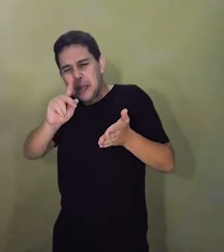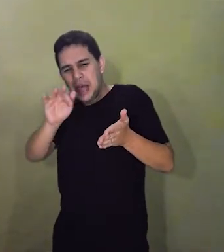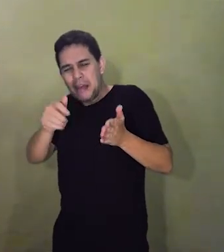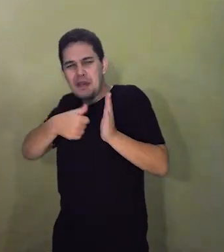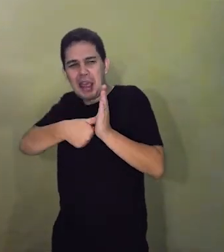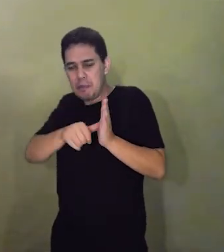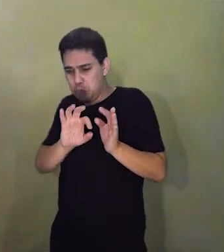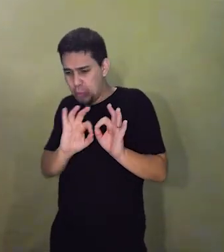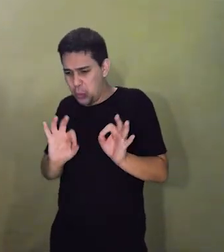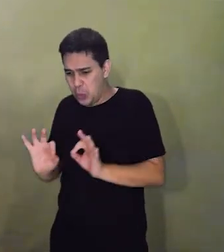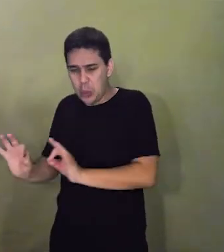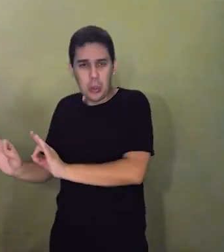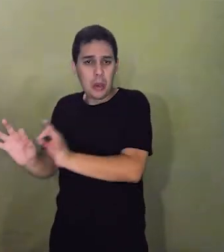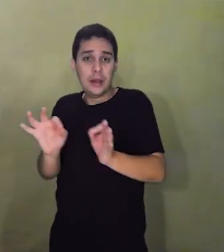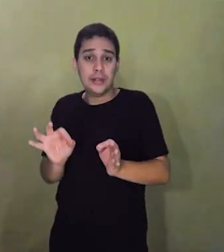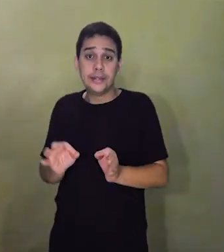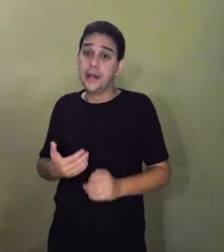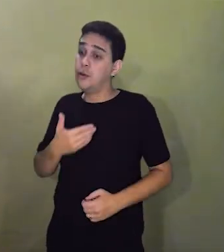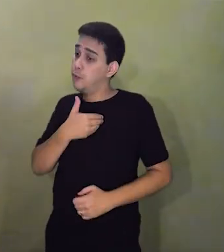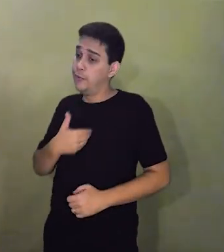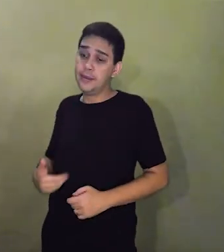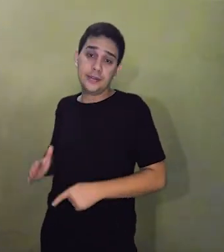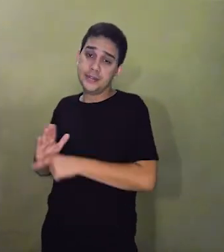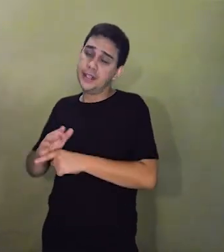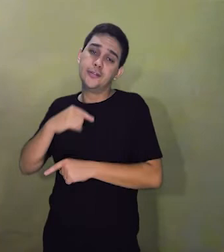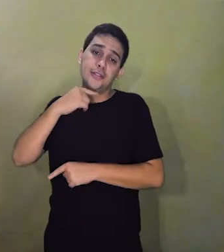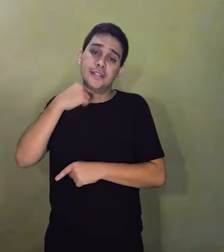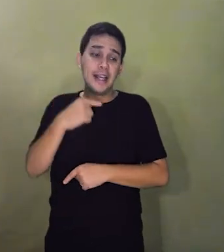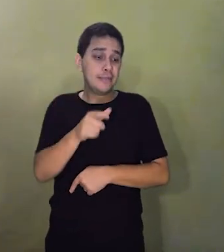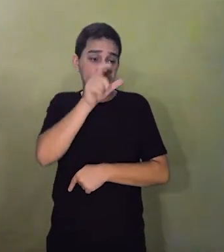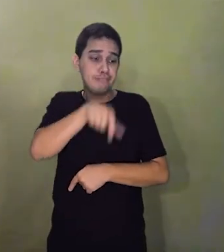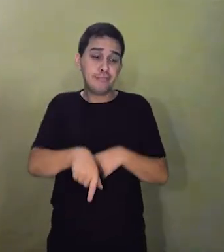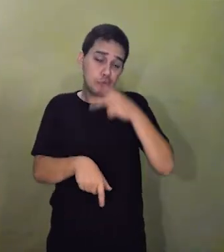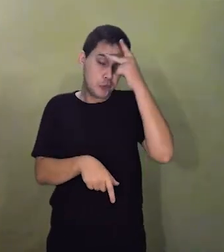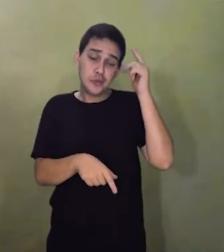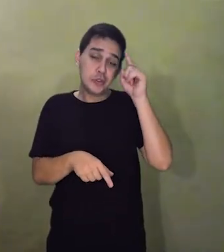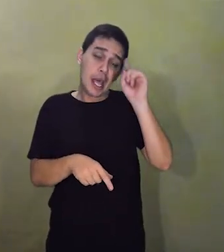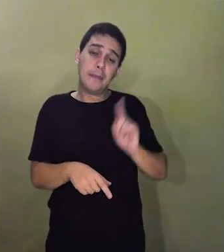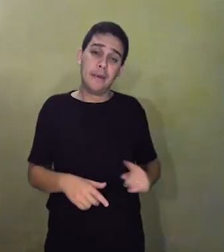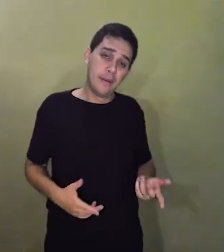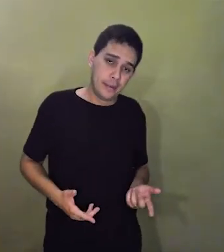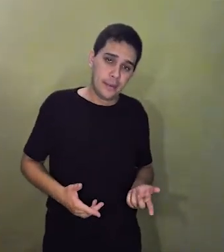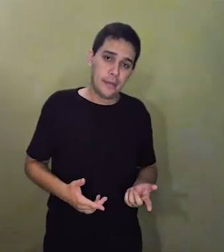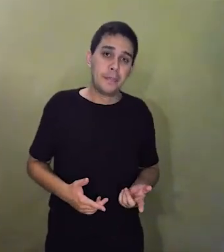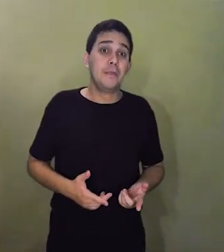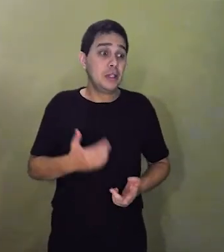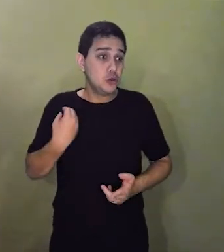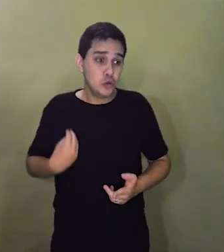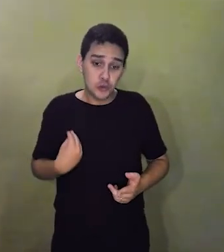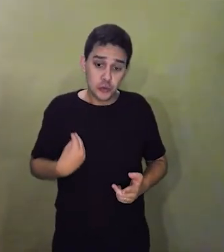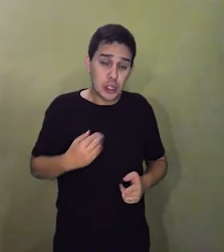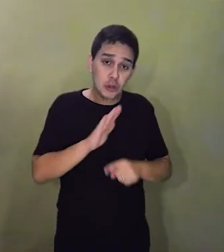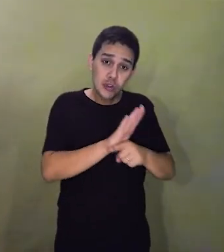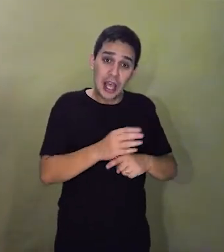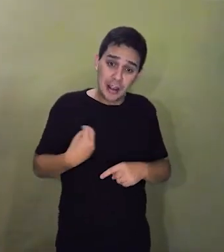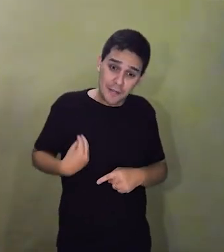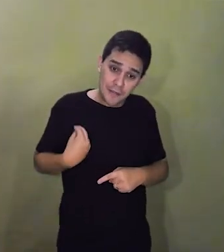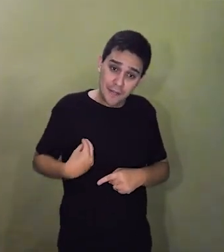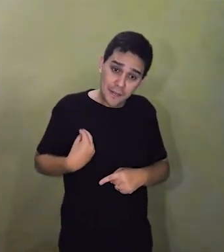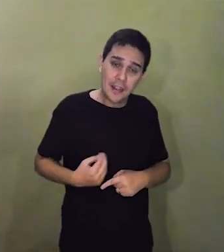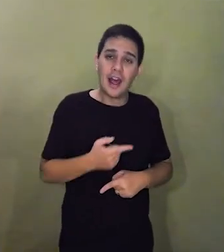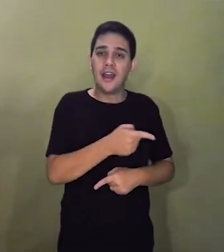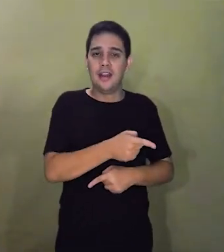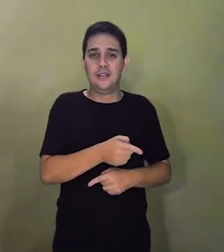de renda e esses benefícios são previstos para a sobrevivência das pessoas. Então, não havendo a documentação,